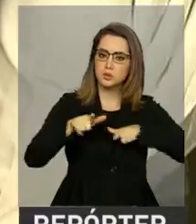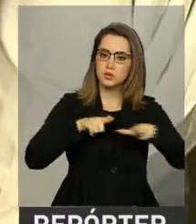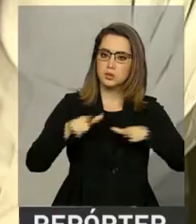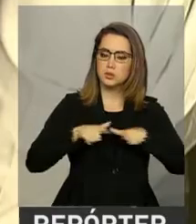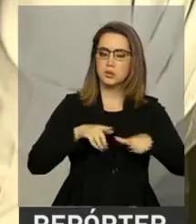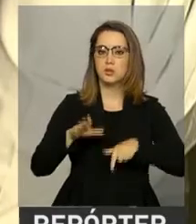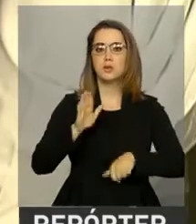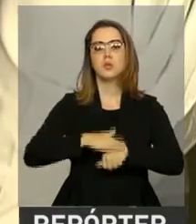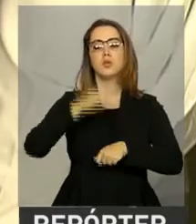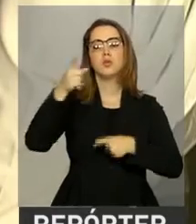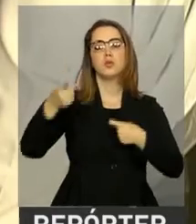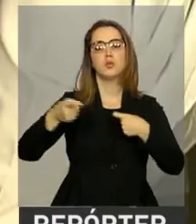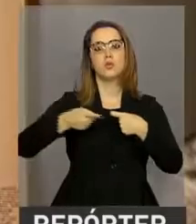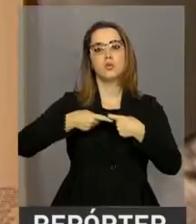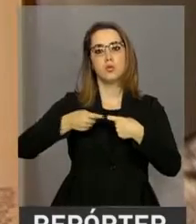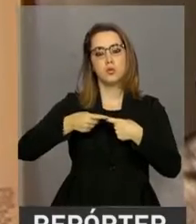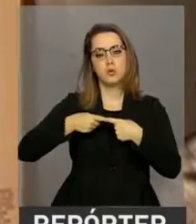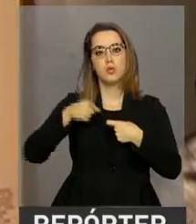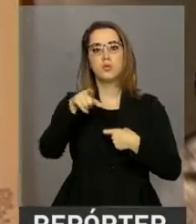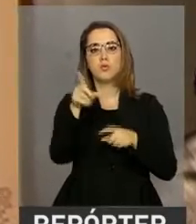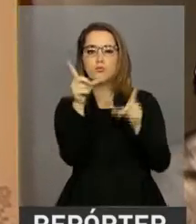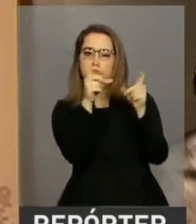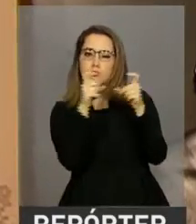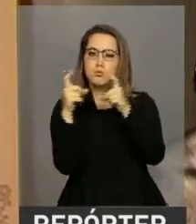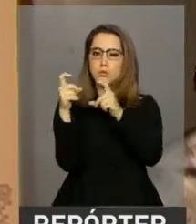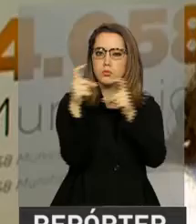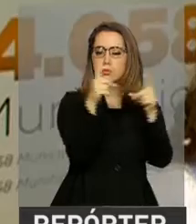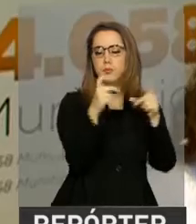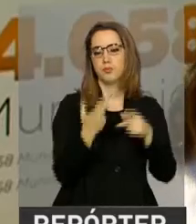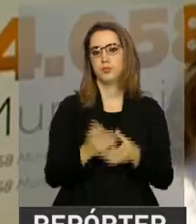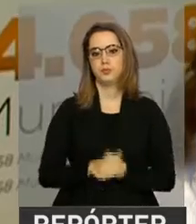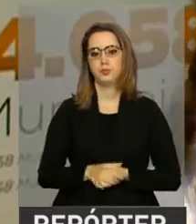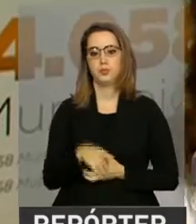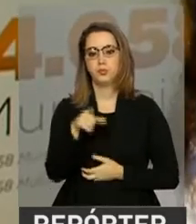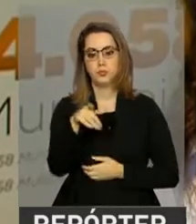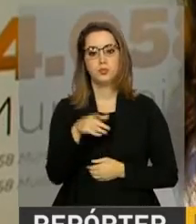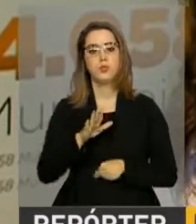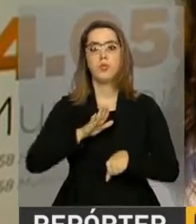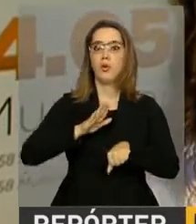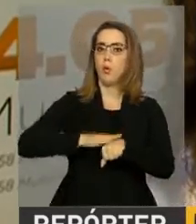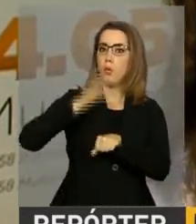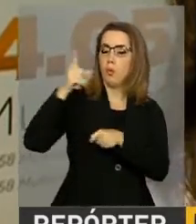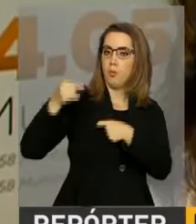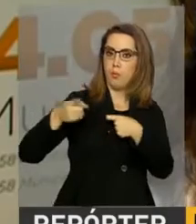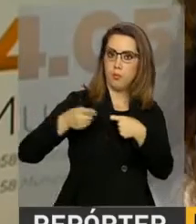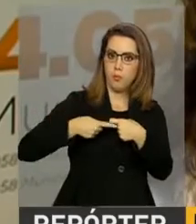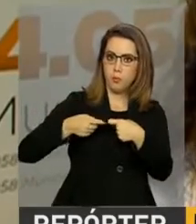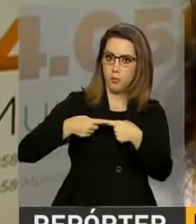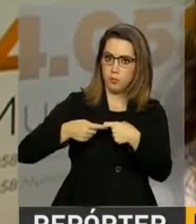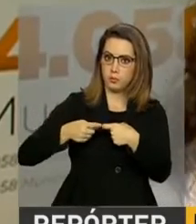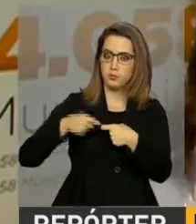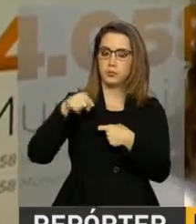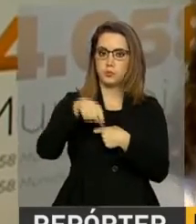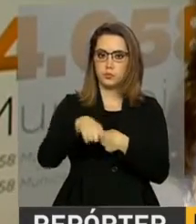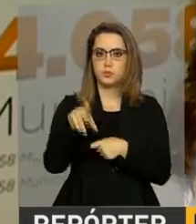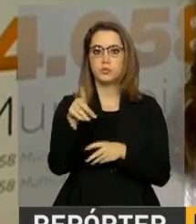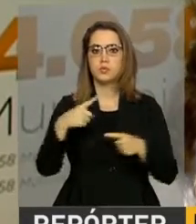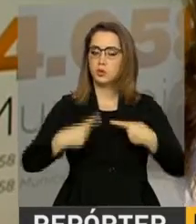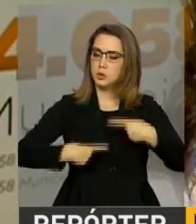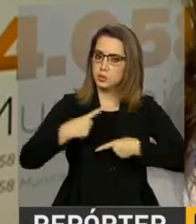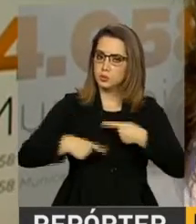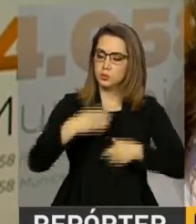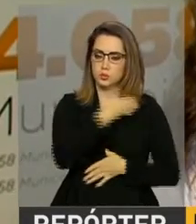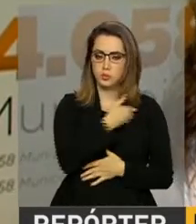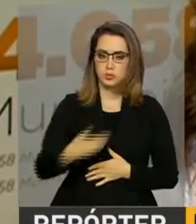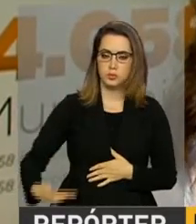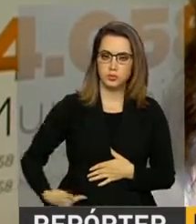Médicos, através dos registros do fotógrafo Araquém Alcântara. O Mais Médicos é um dos programas prioritários, né, da política de governo hoje em